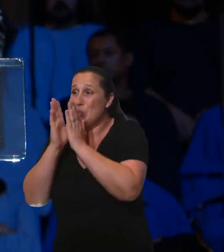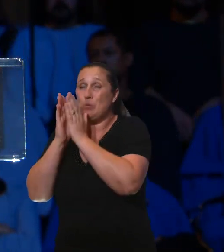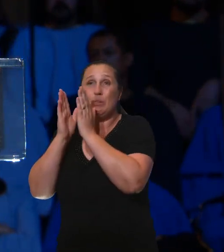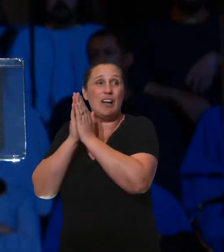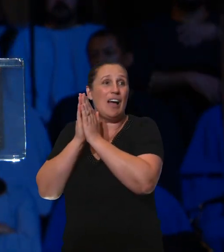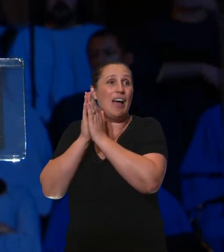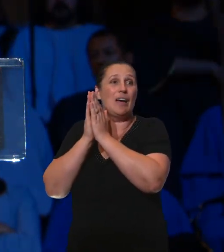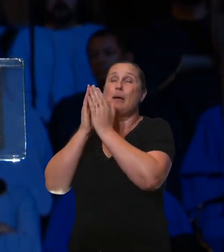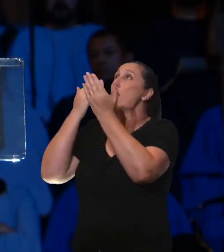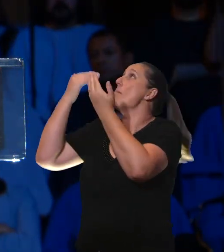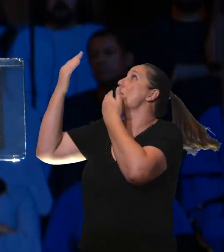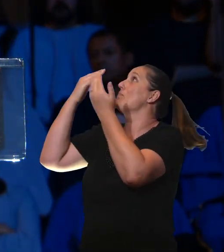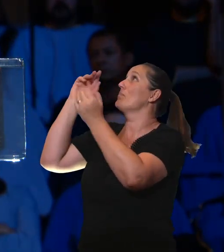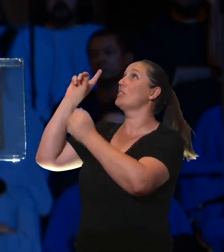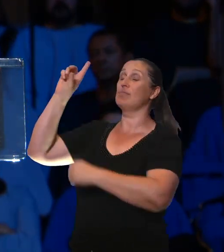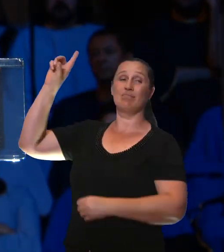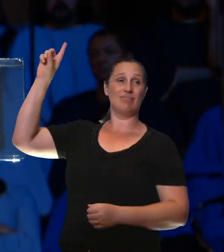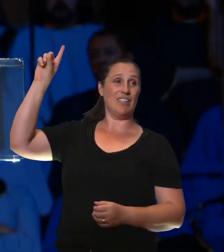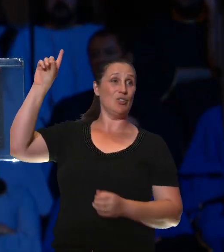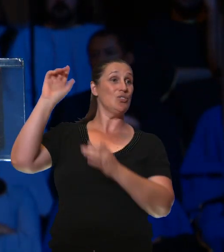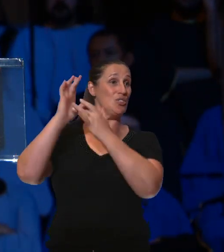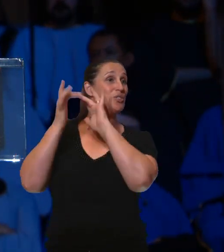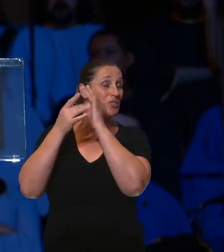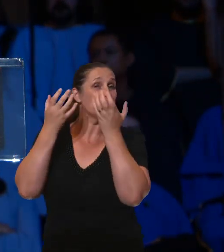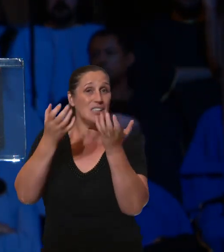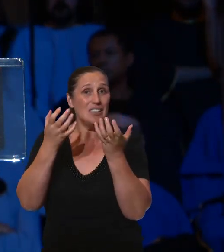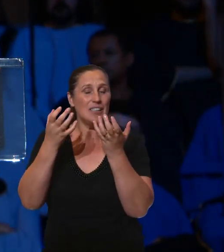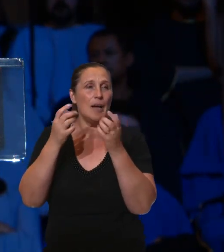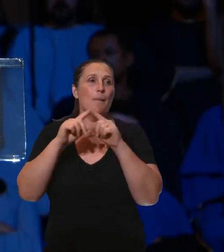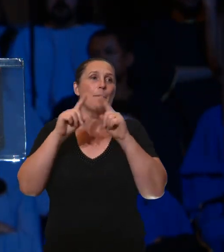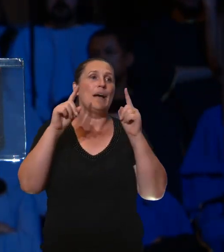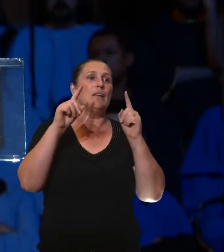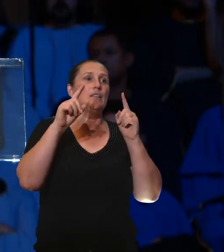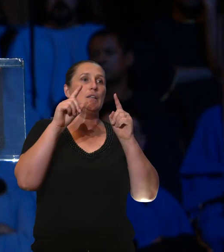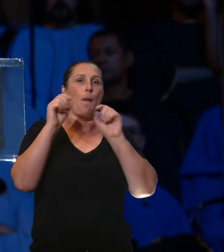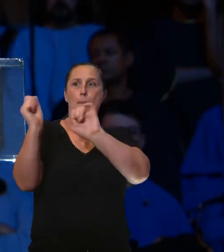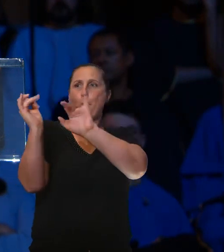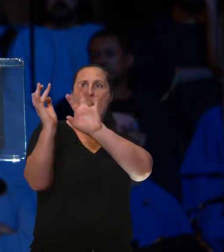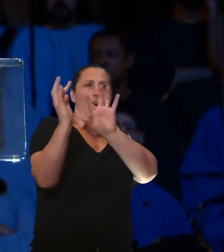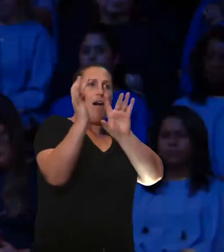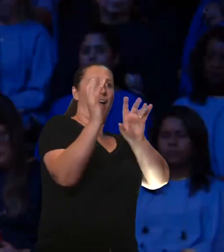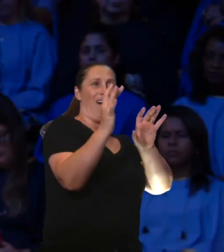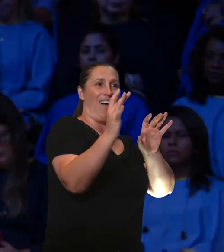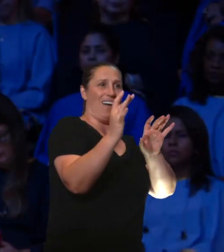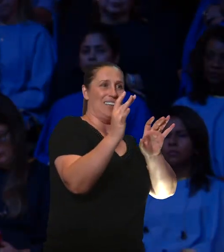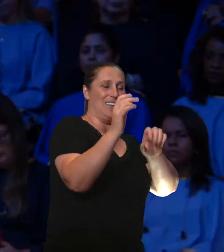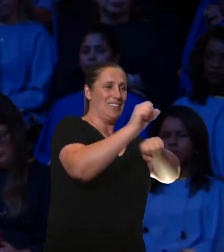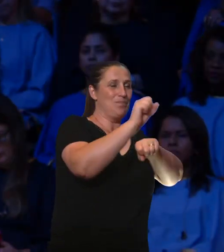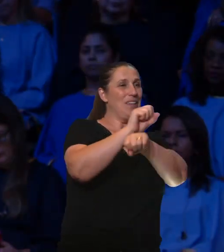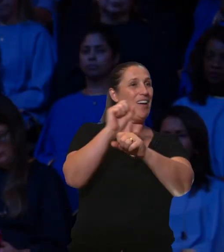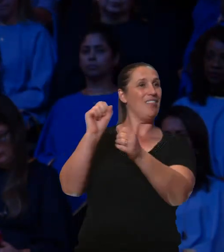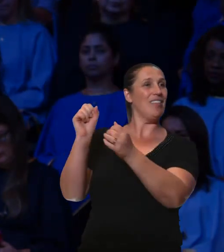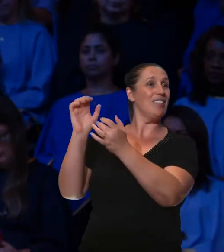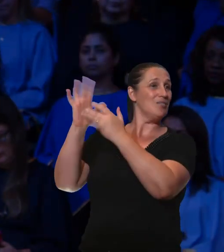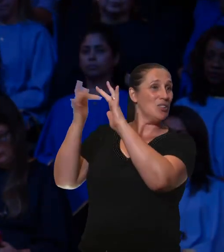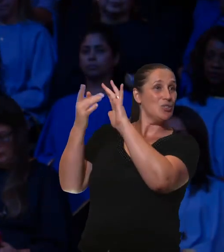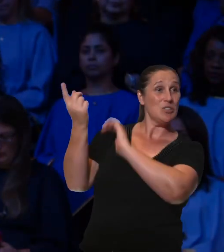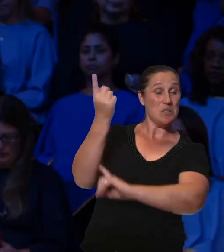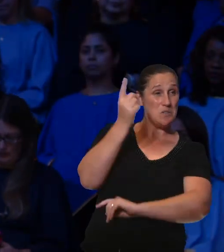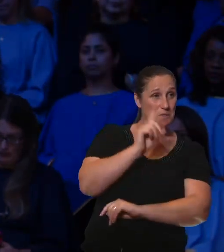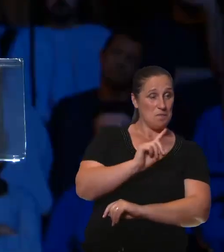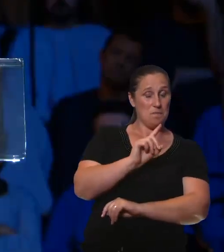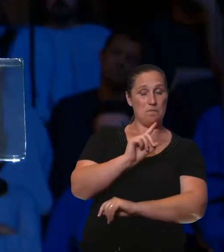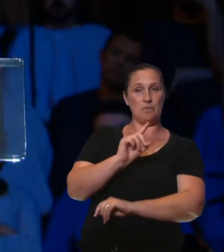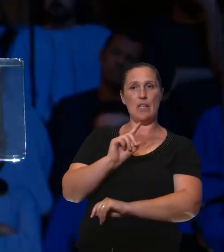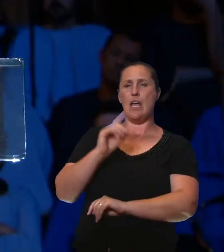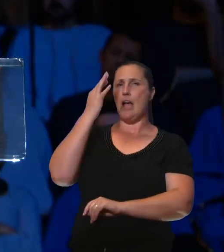uma grande multidão o aguardava naquele lugar. A Bíblia diz uma das coisas mais